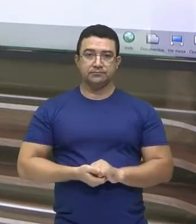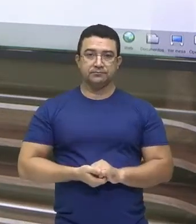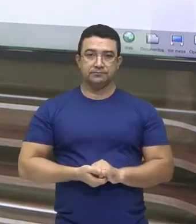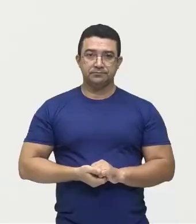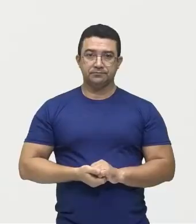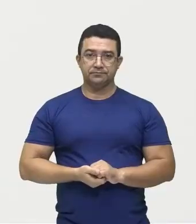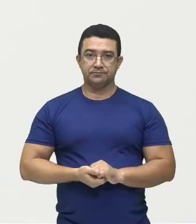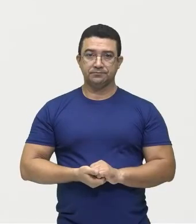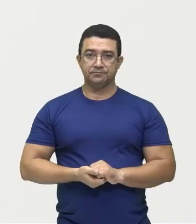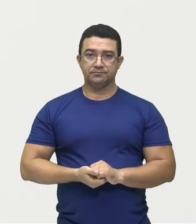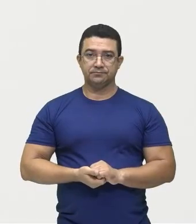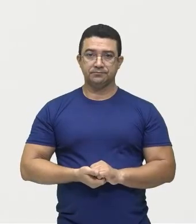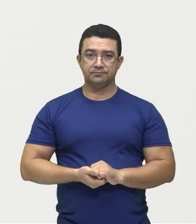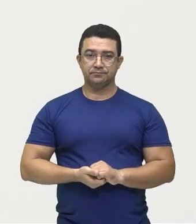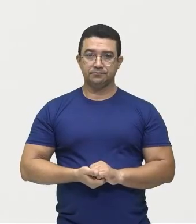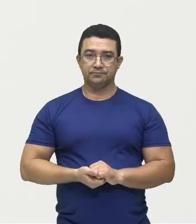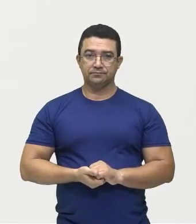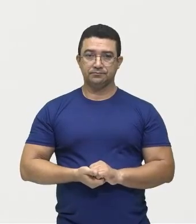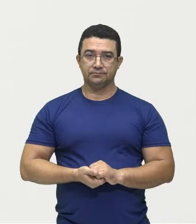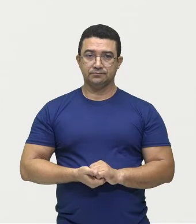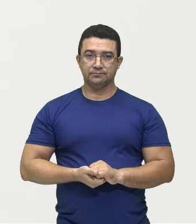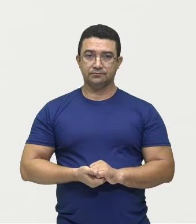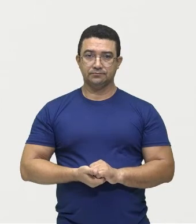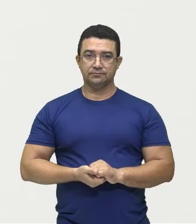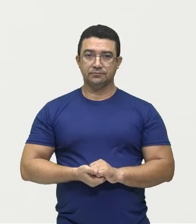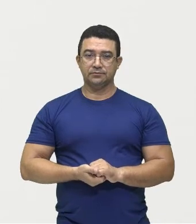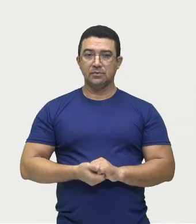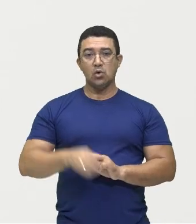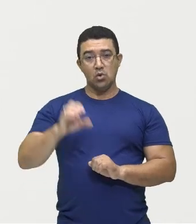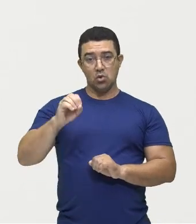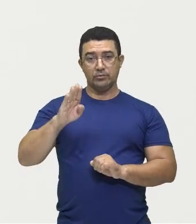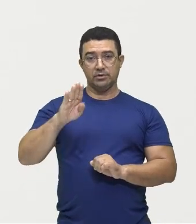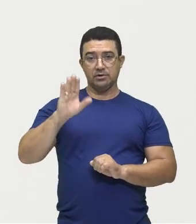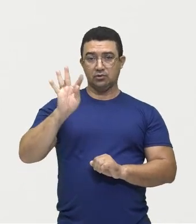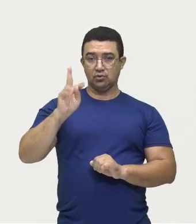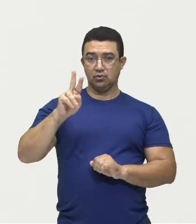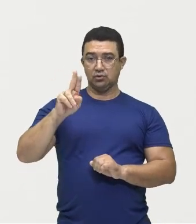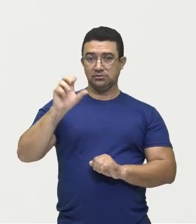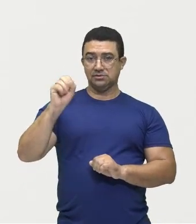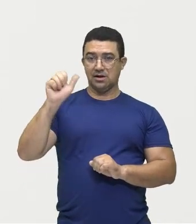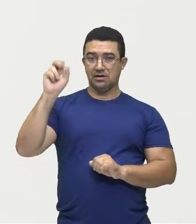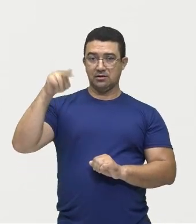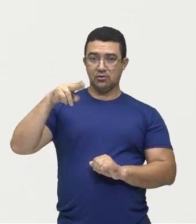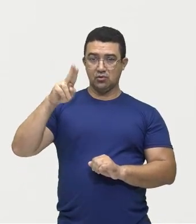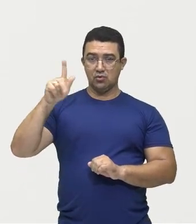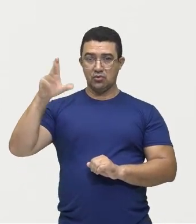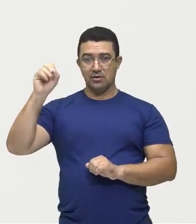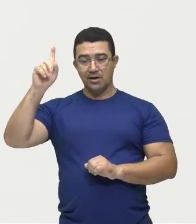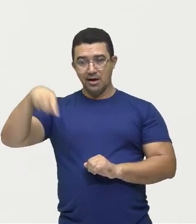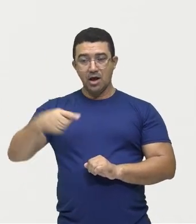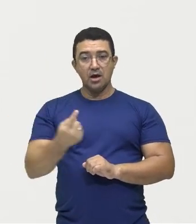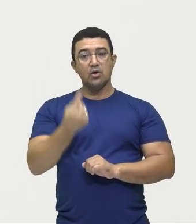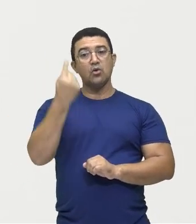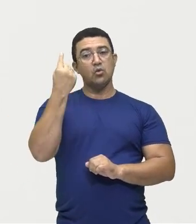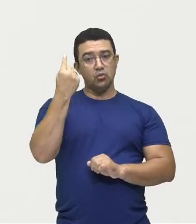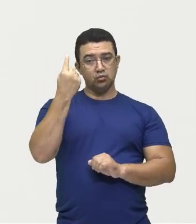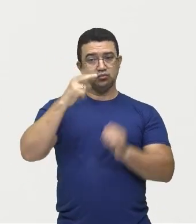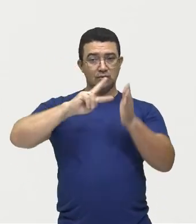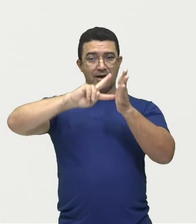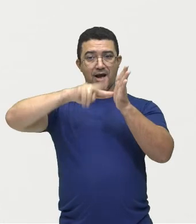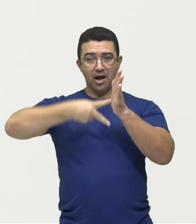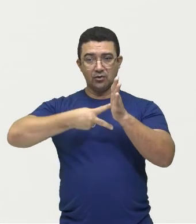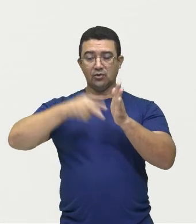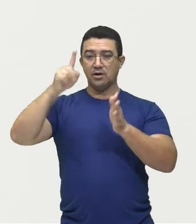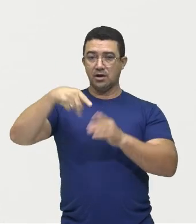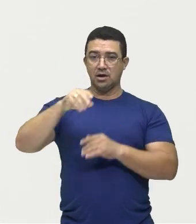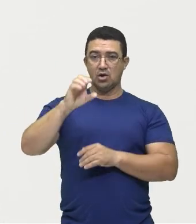então voltar. Então o obtusângulo é o triângulo que possui um de seus ângulos obtuso, ou seja,